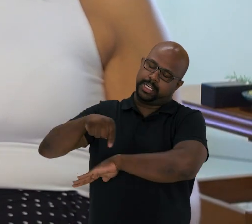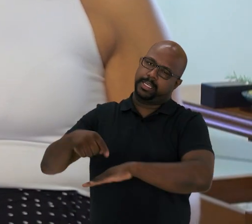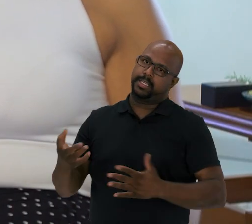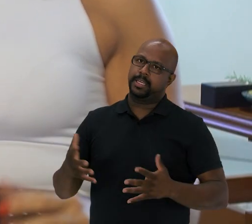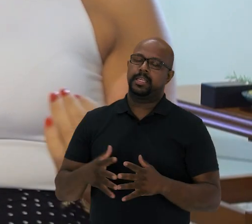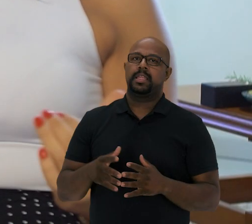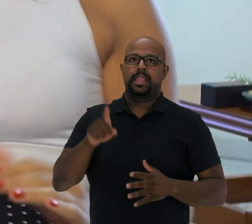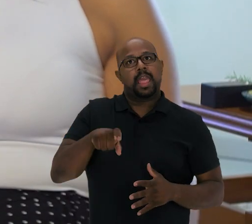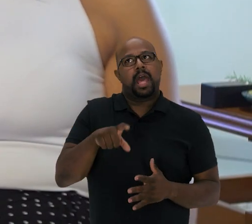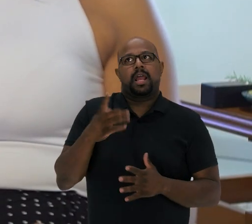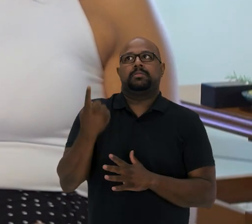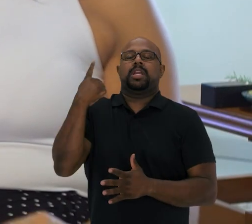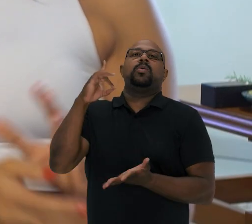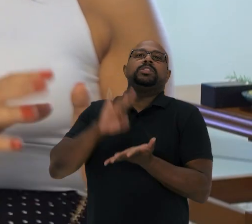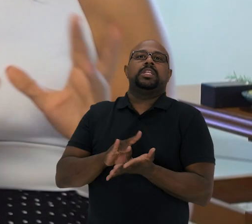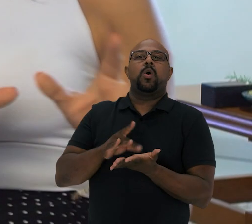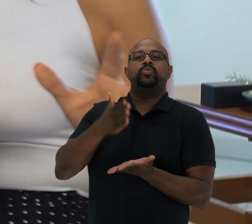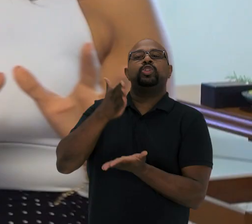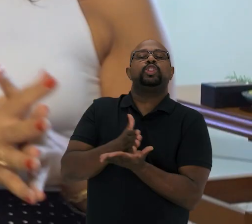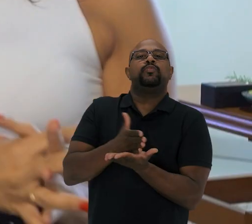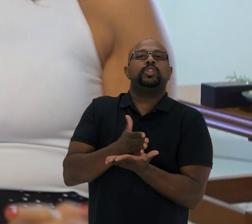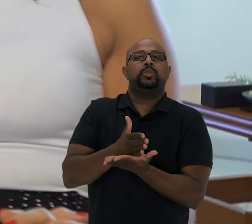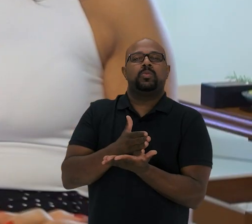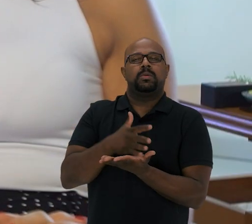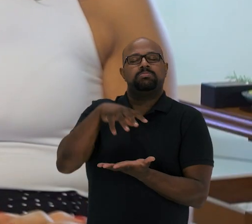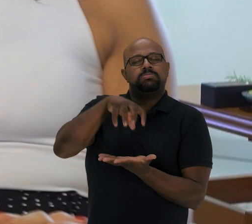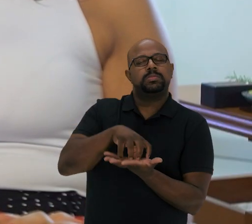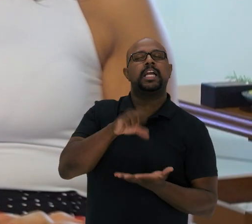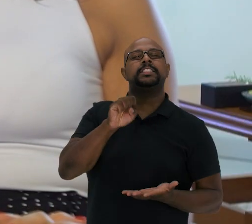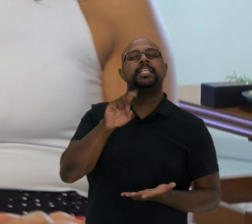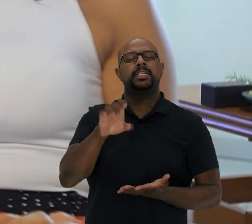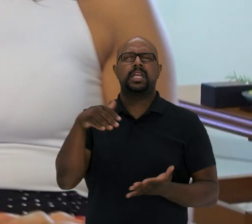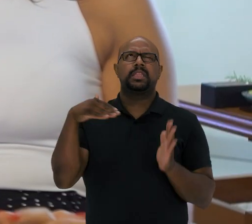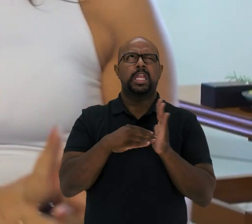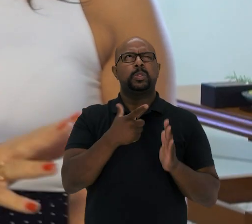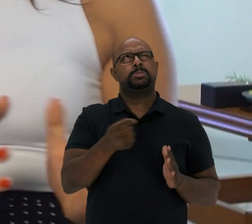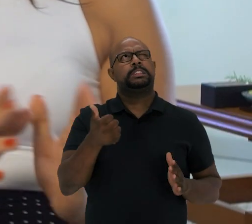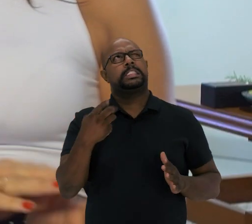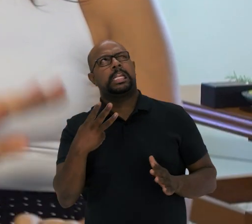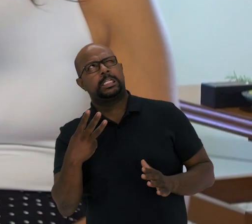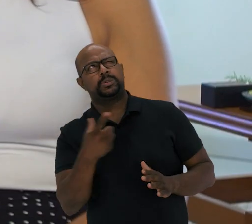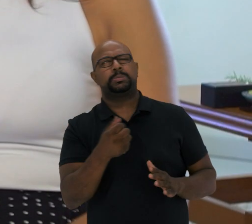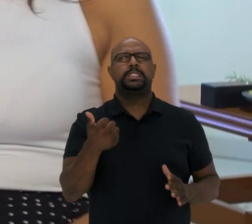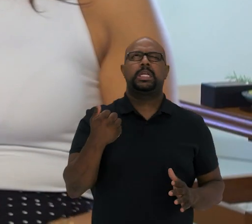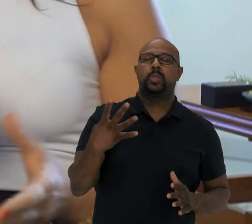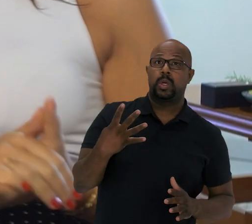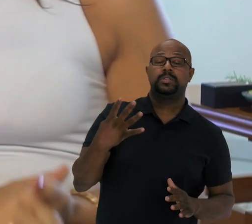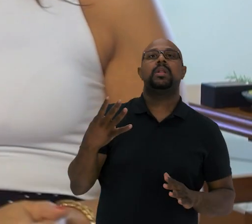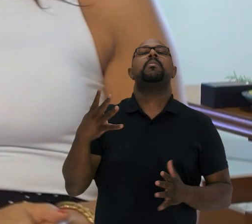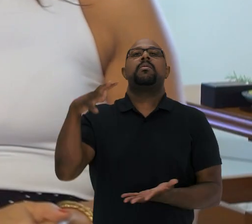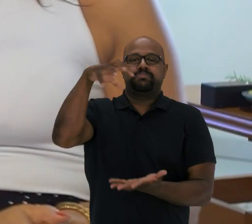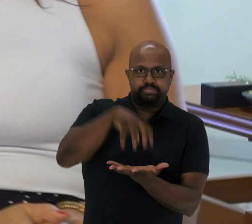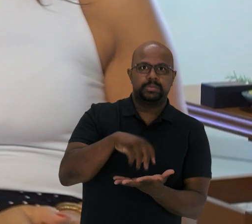esquina que ele era originalmente. Ele dividiu aqui a sede durante alguns anos, até 2013, 2014, quando ele passou